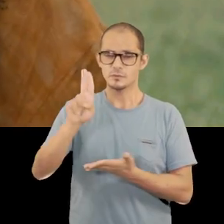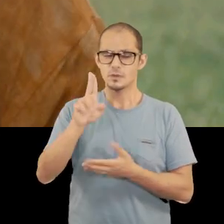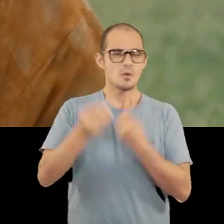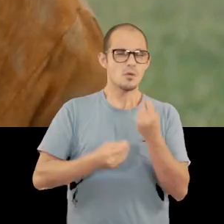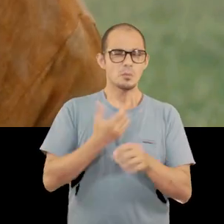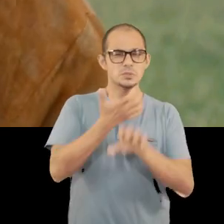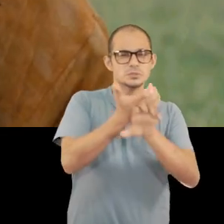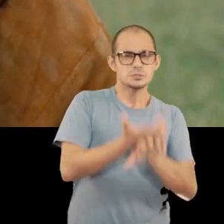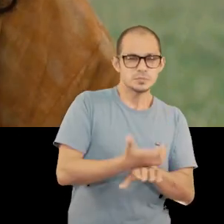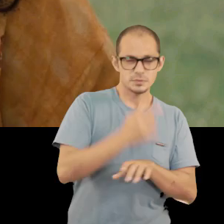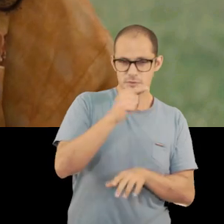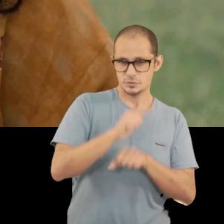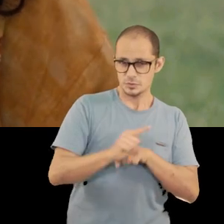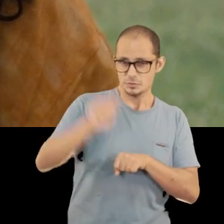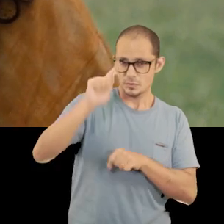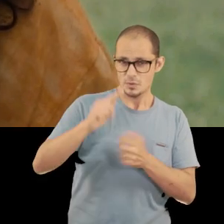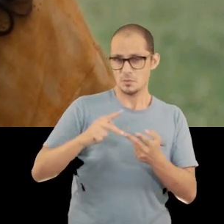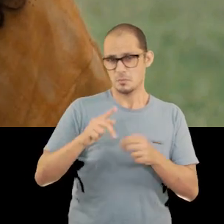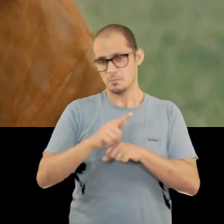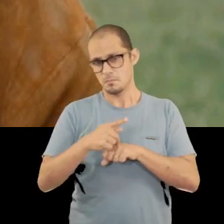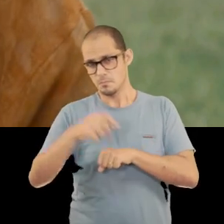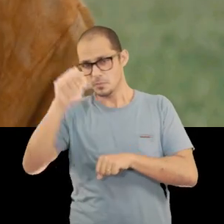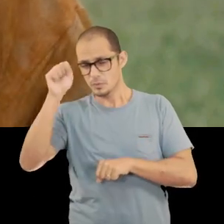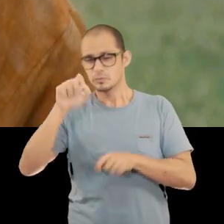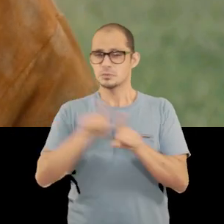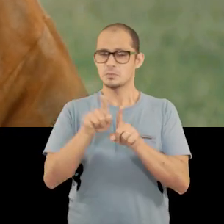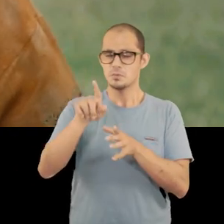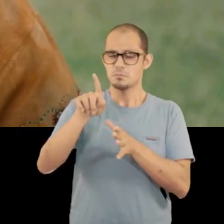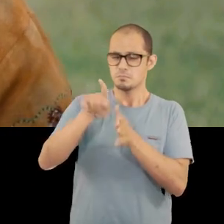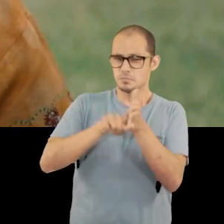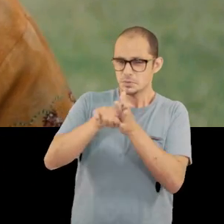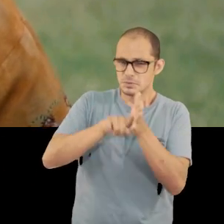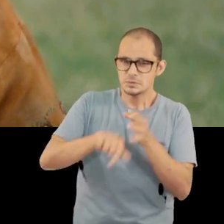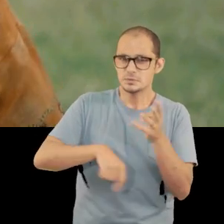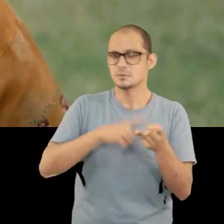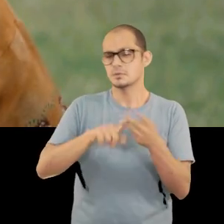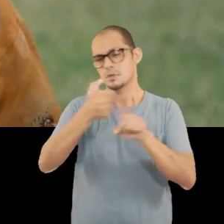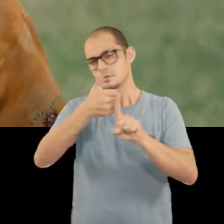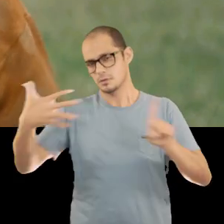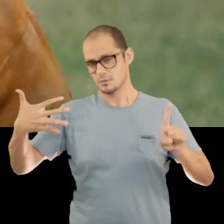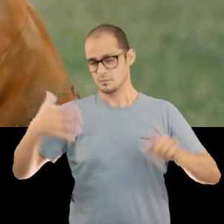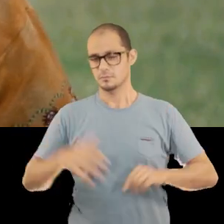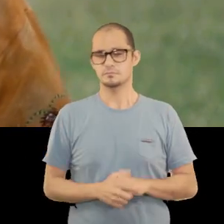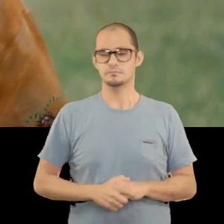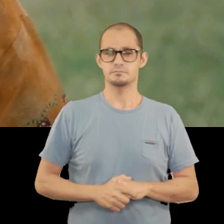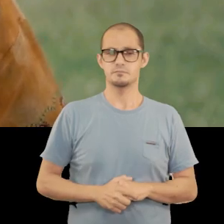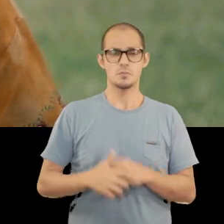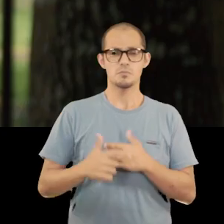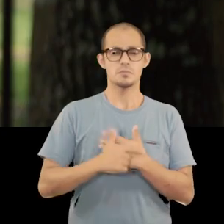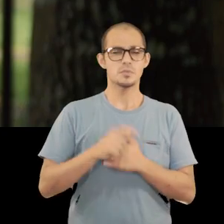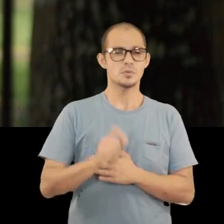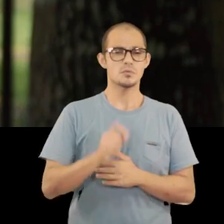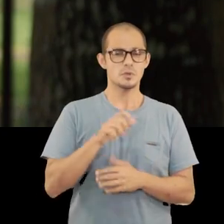produzimos na universidade por meio das nossas disciplinas de graduação, de pós-graduação, os nossos projetos de pesquisa, os nossos projetos de